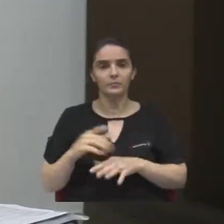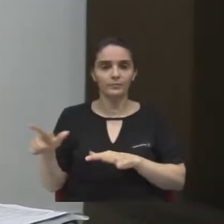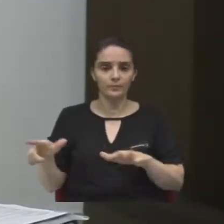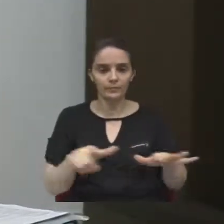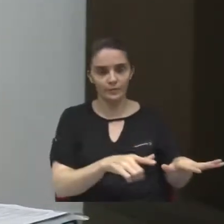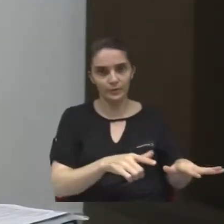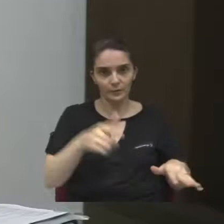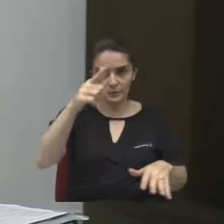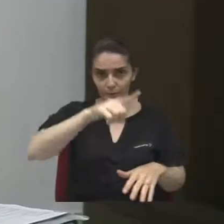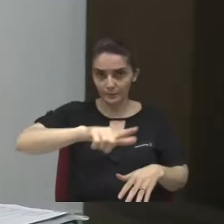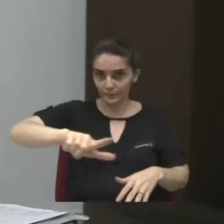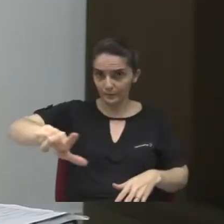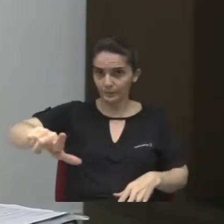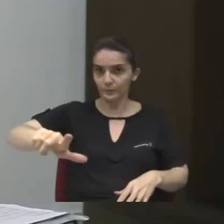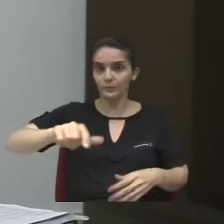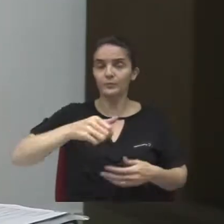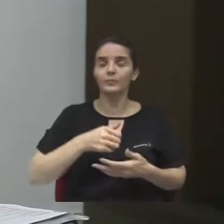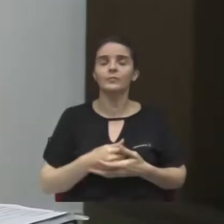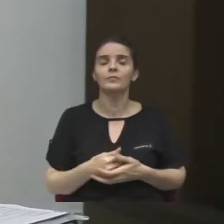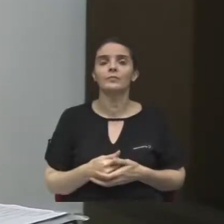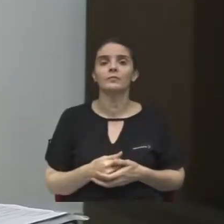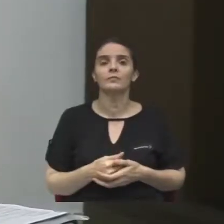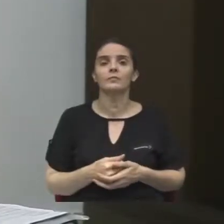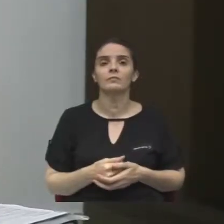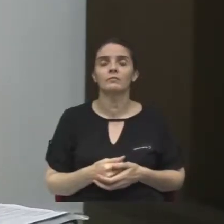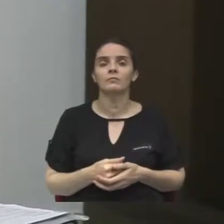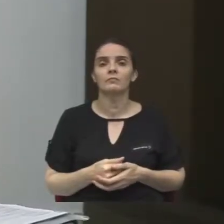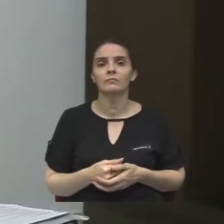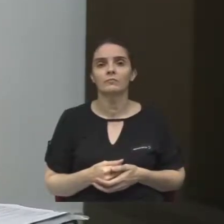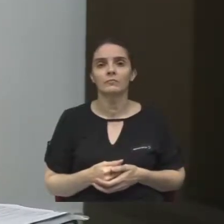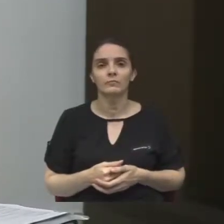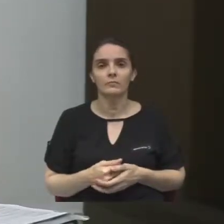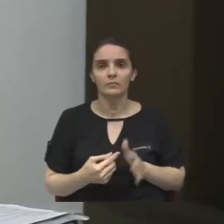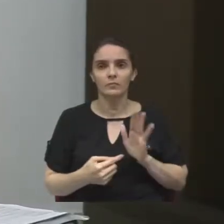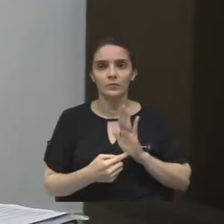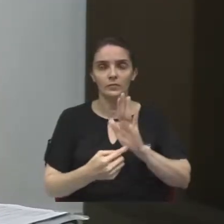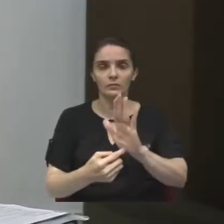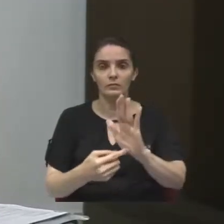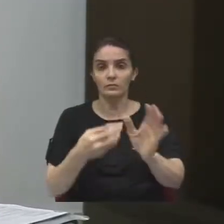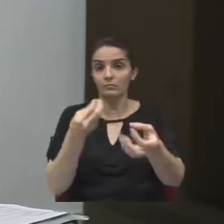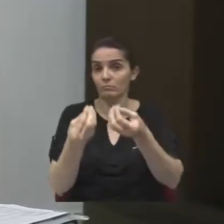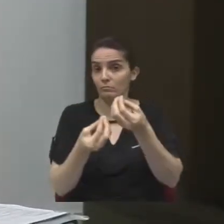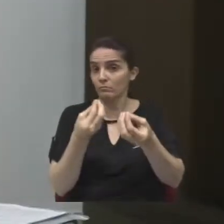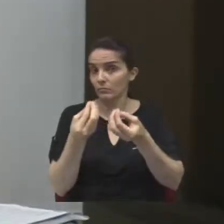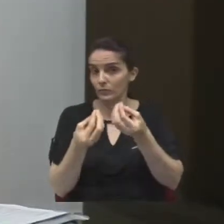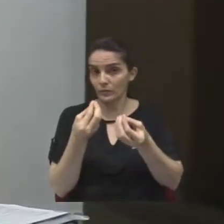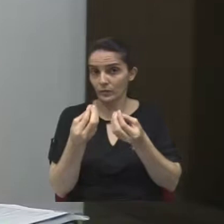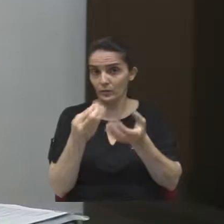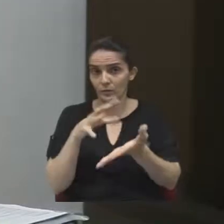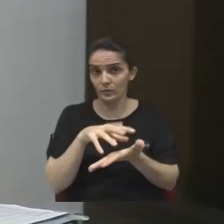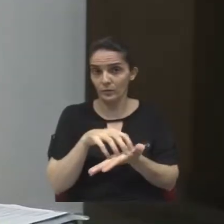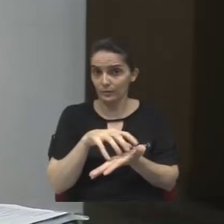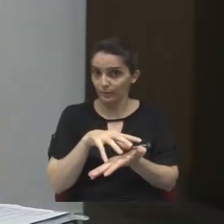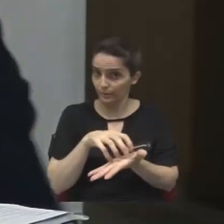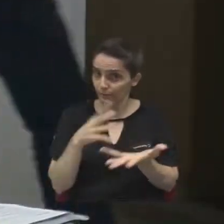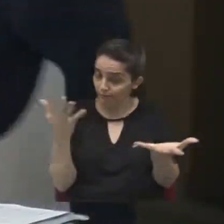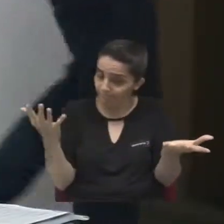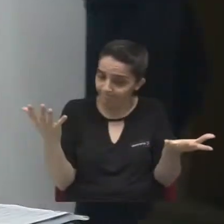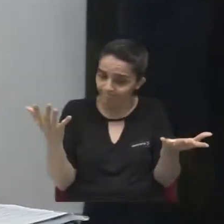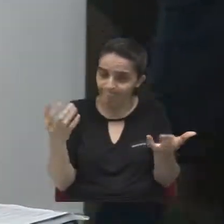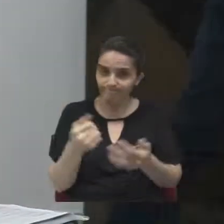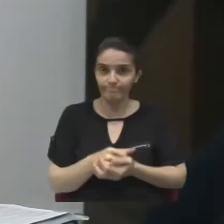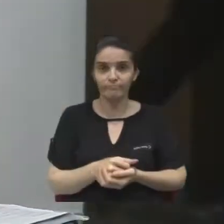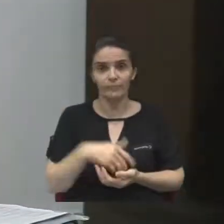vem, seja colocado como darão essas inscrições. Assim, espero que seja